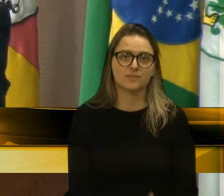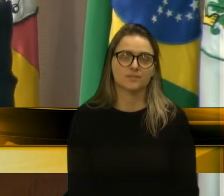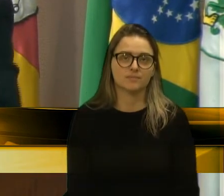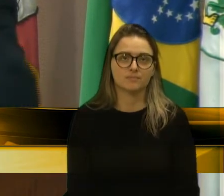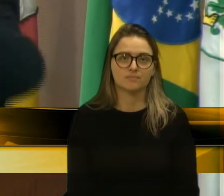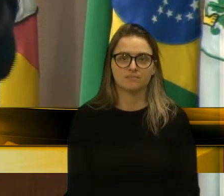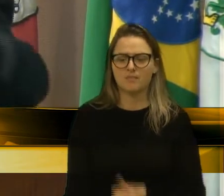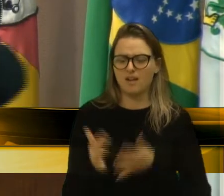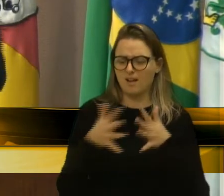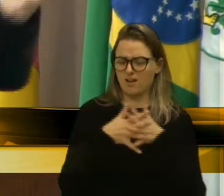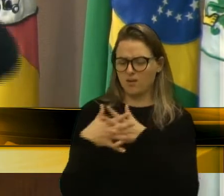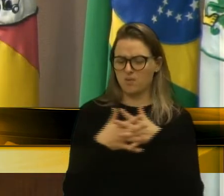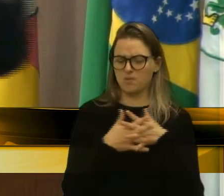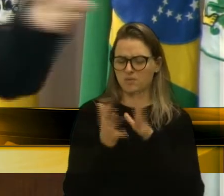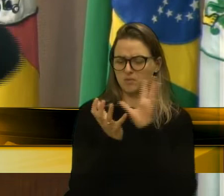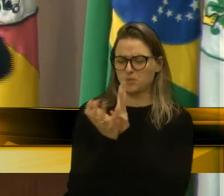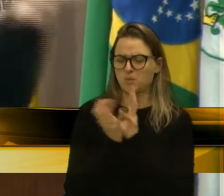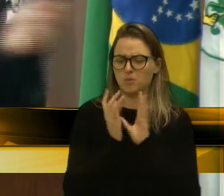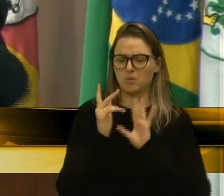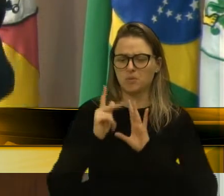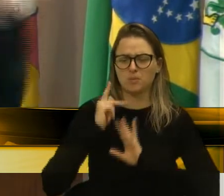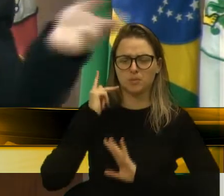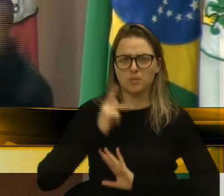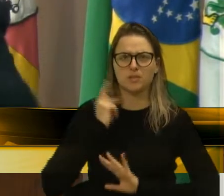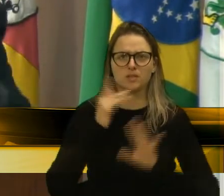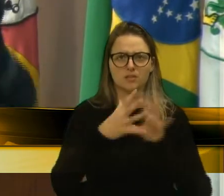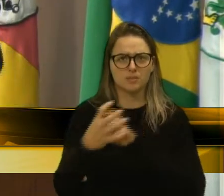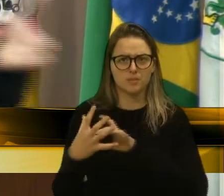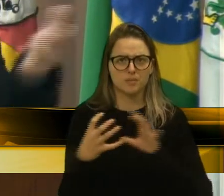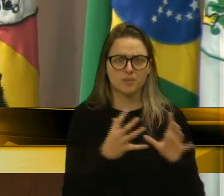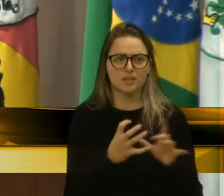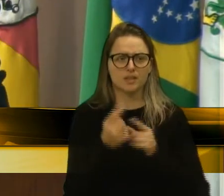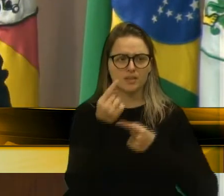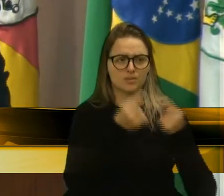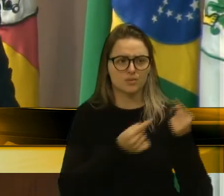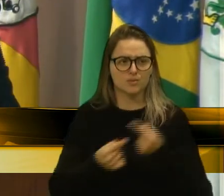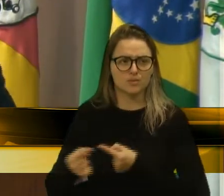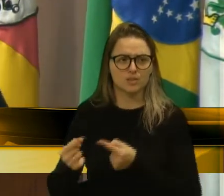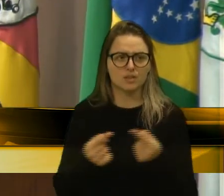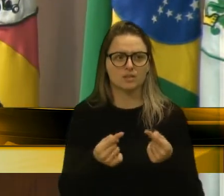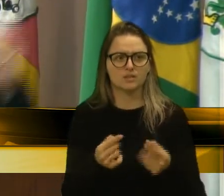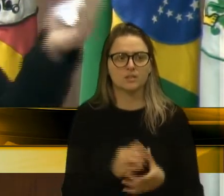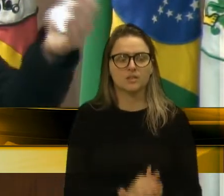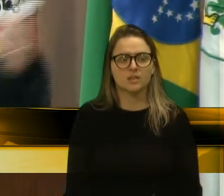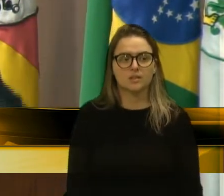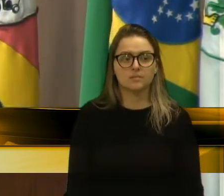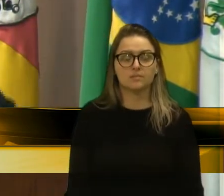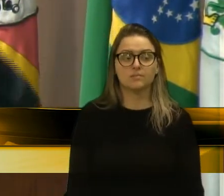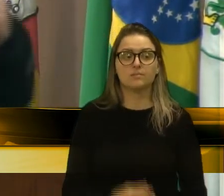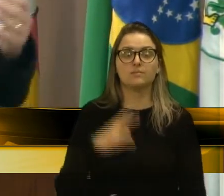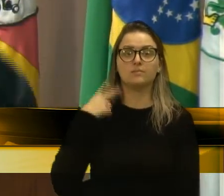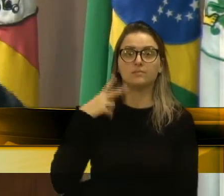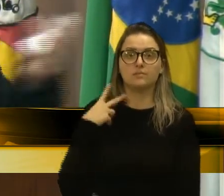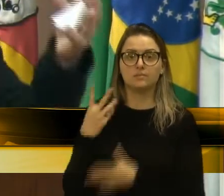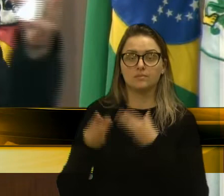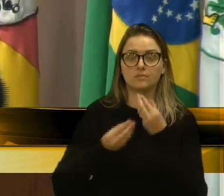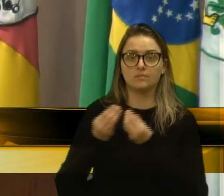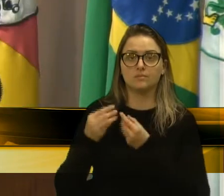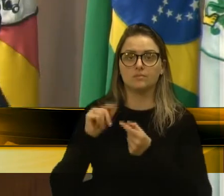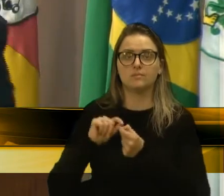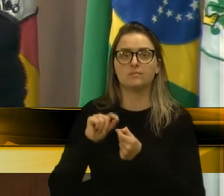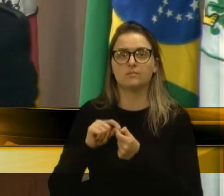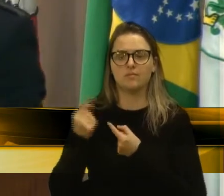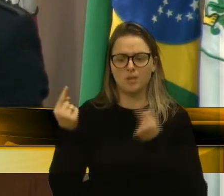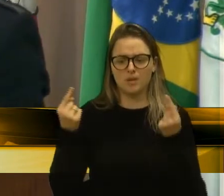Essa confusão dos partidos, essa brigaiada, essa desunião, aqui mesmo no plenário, é o vereador contra o vereador ciclano, é uma disputa